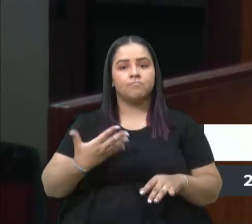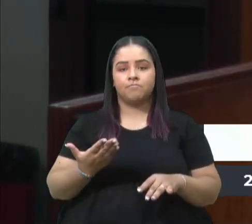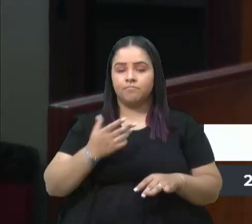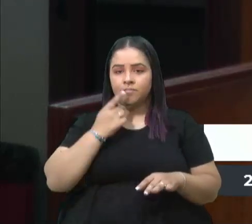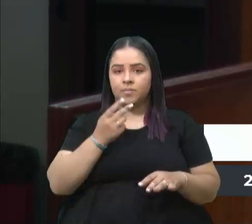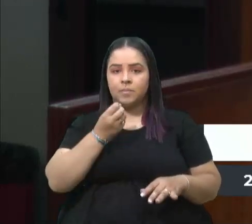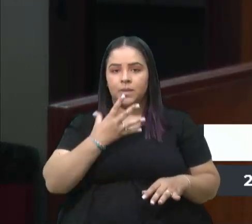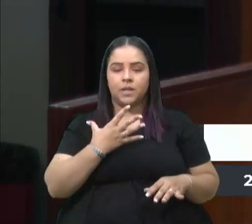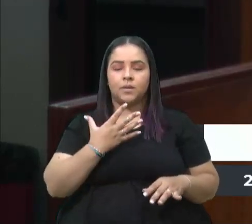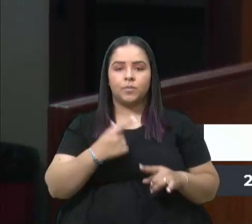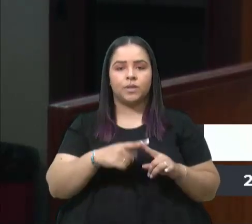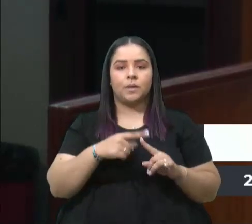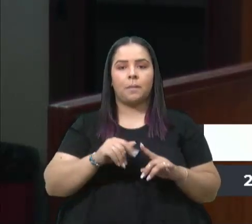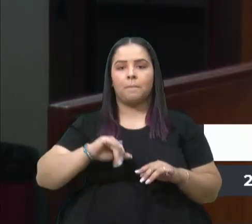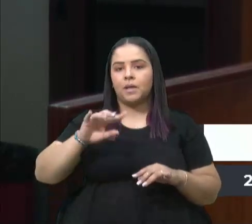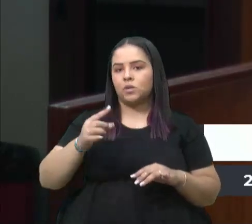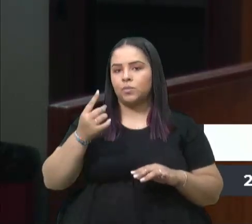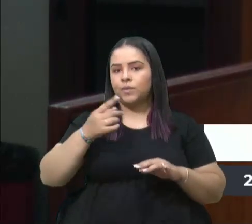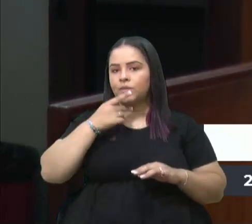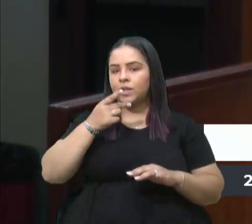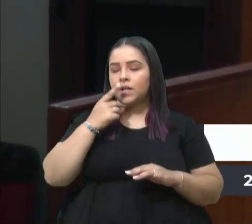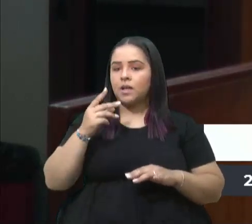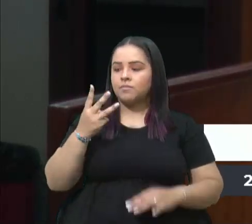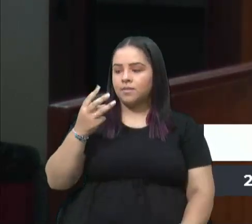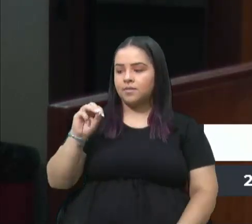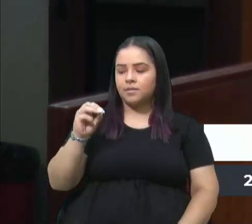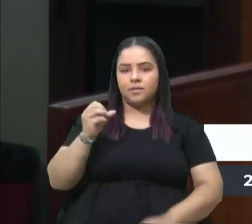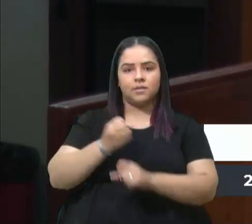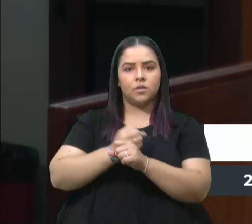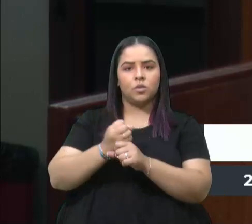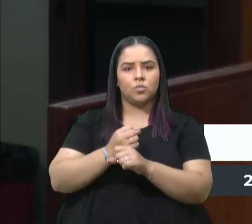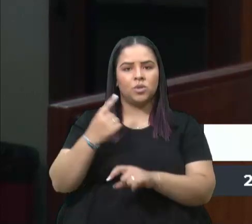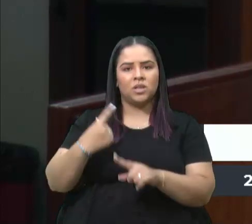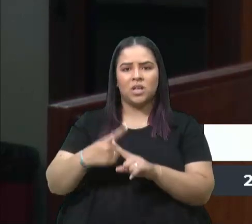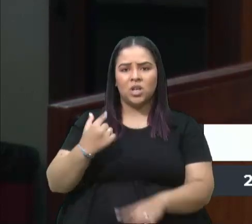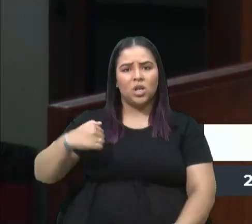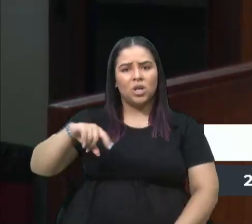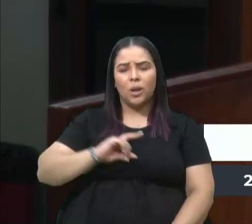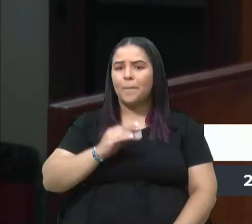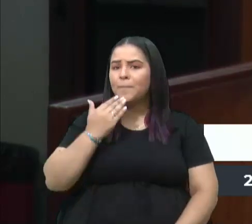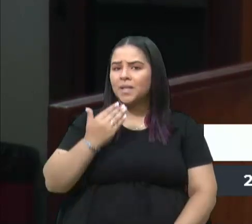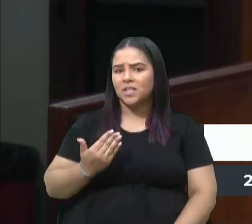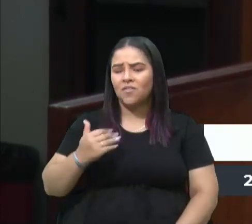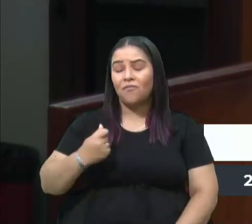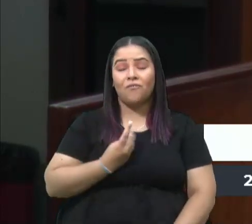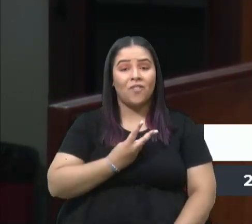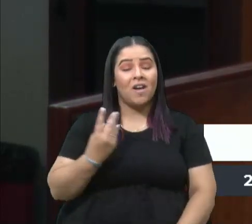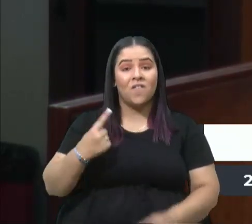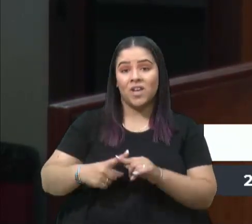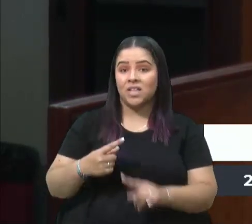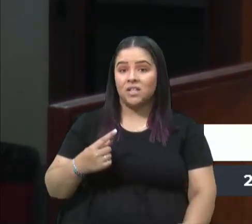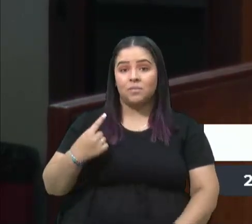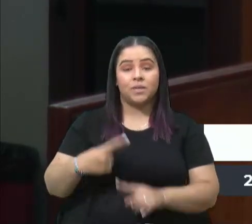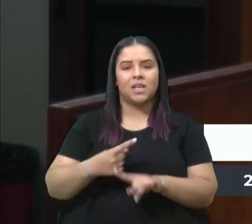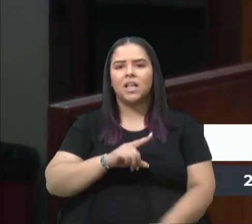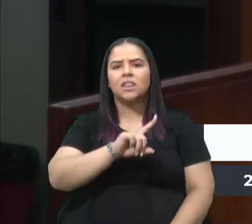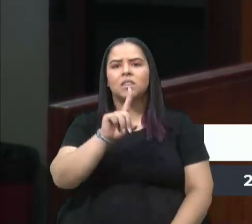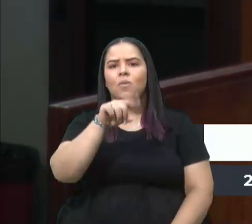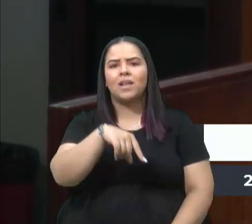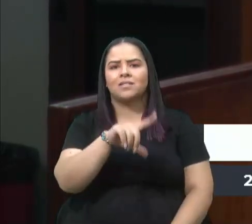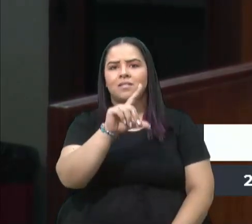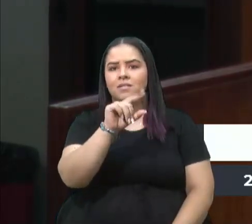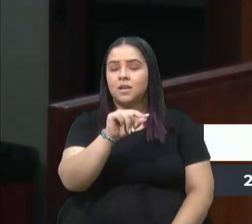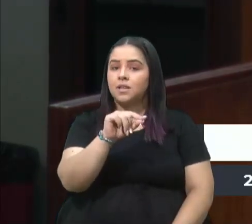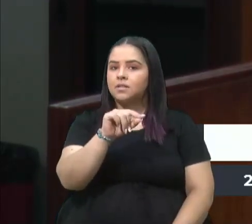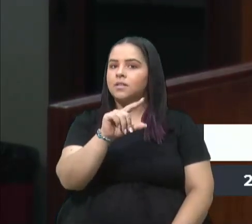porque era mais uma que eu ia puxar aqui, que era os 30 anos. Que nós pedimos aqui por diversas vezes, então façam para 10, renova para